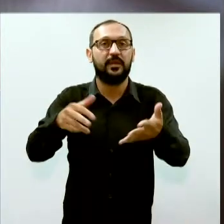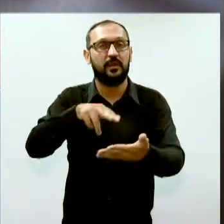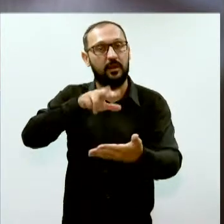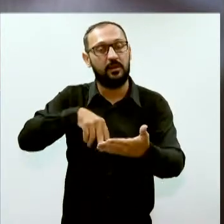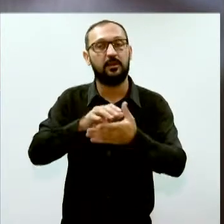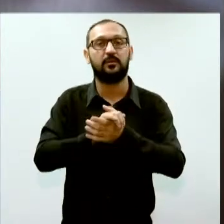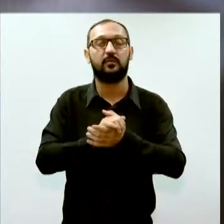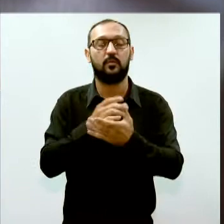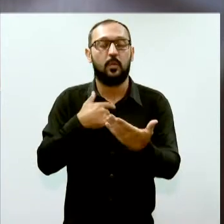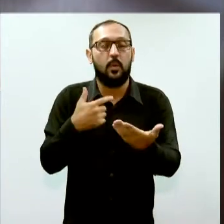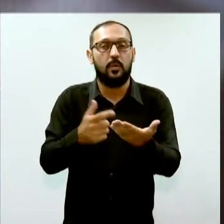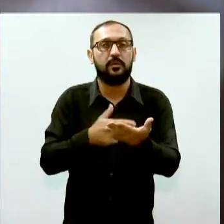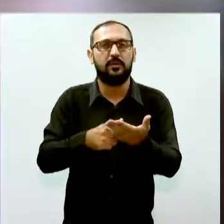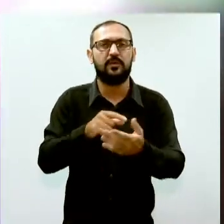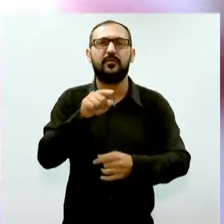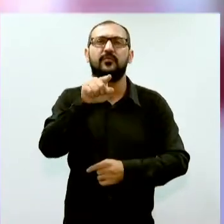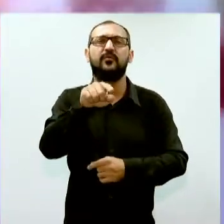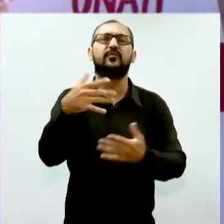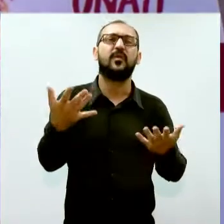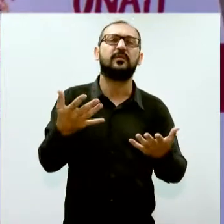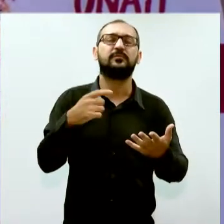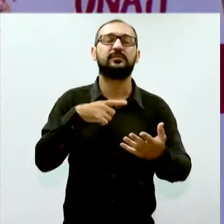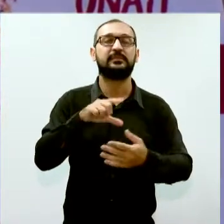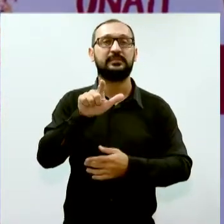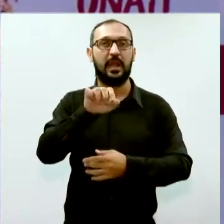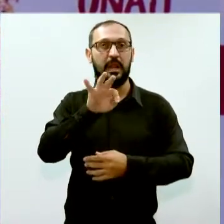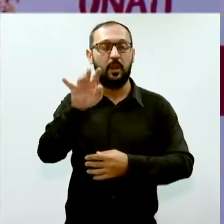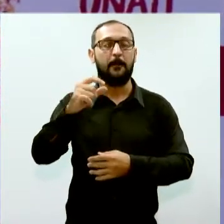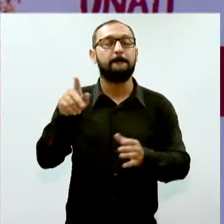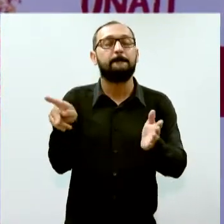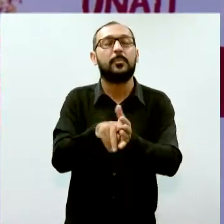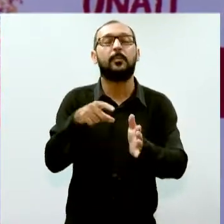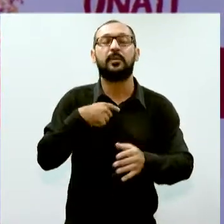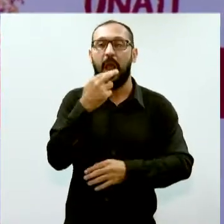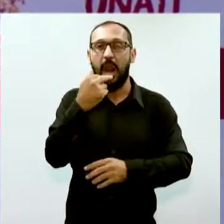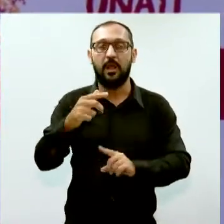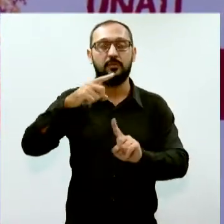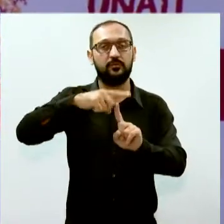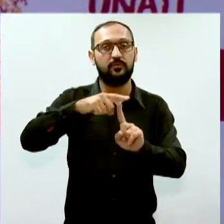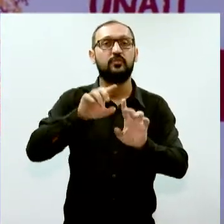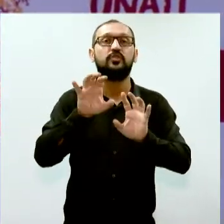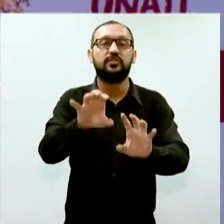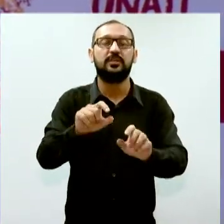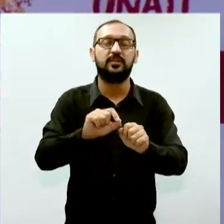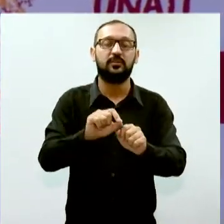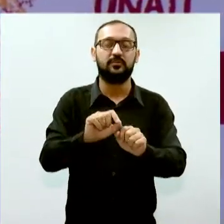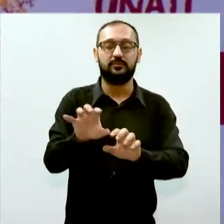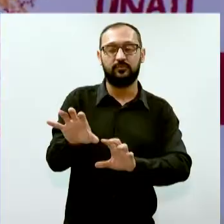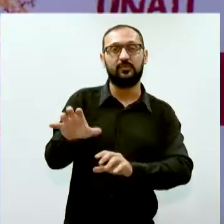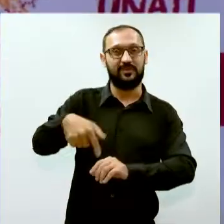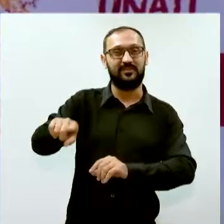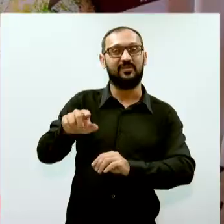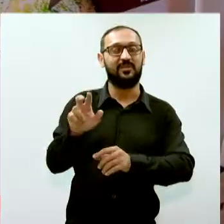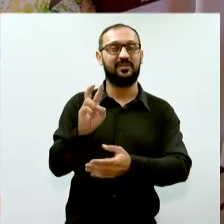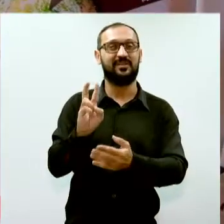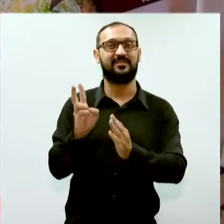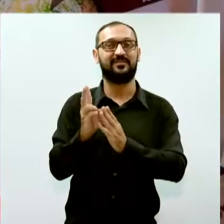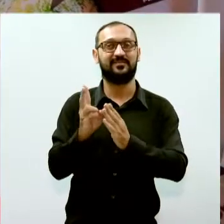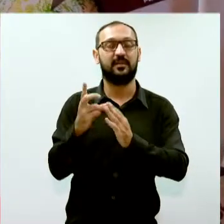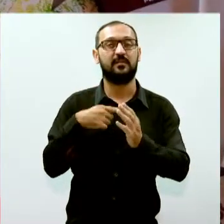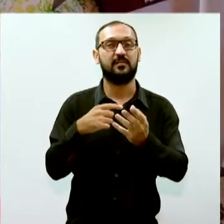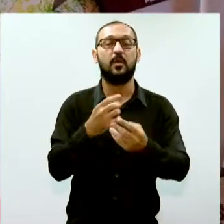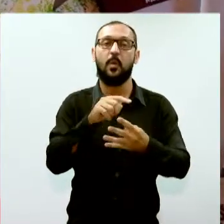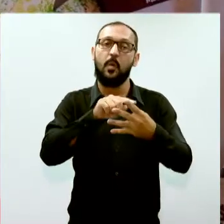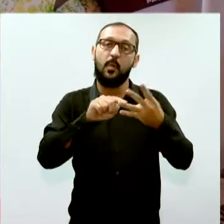a coletânea E Tu Que é o Vó, Terenoê, que na língua terena quer dizer jeito de fazer terena, é composta por um box com